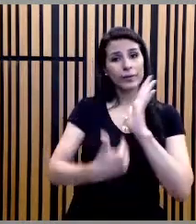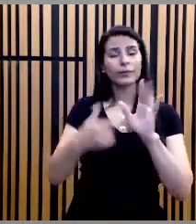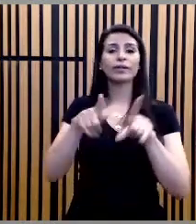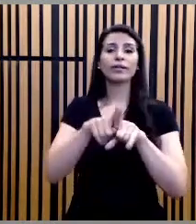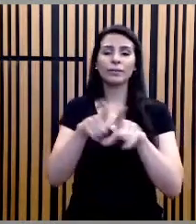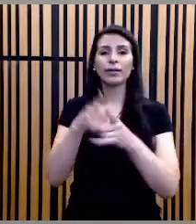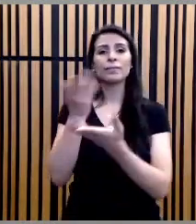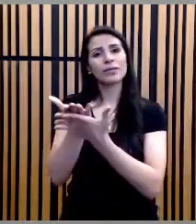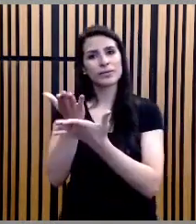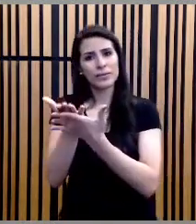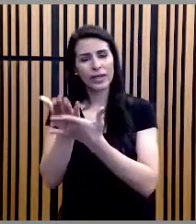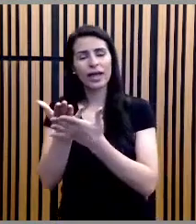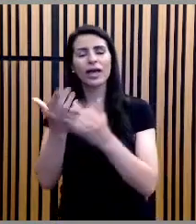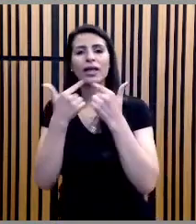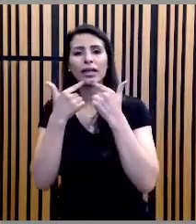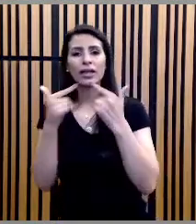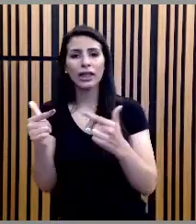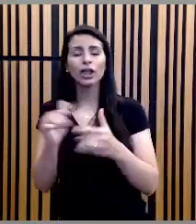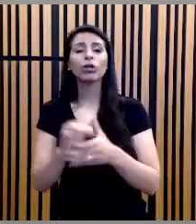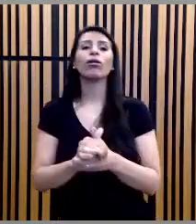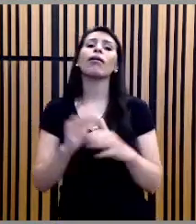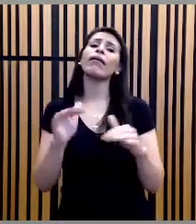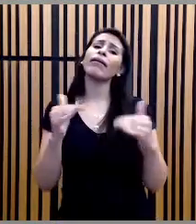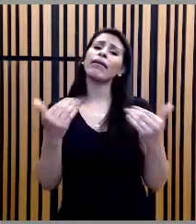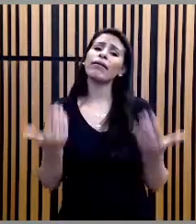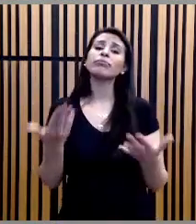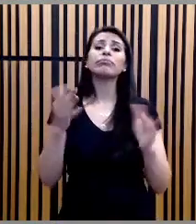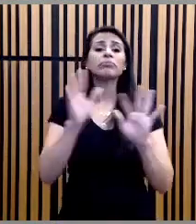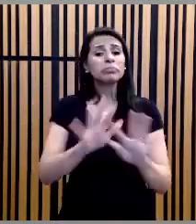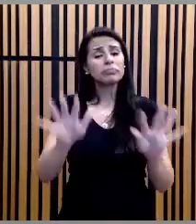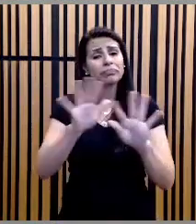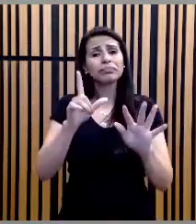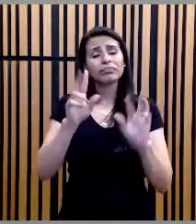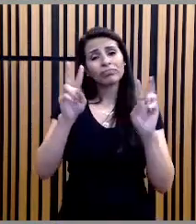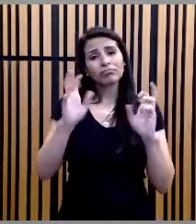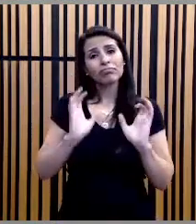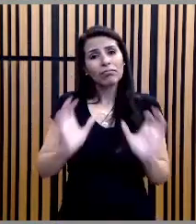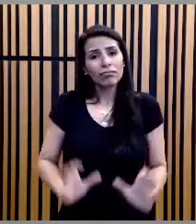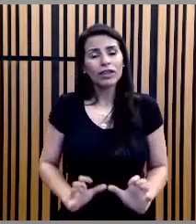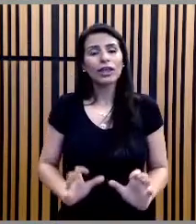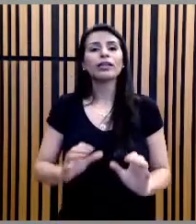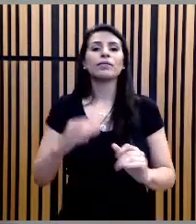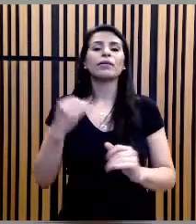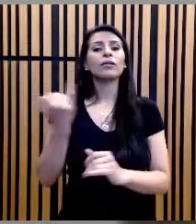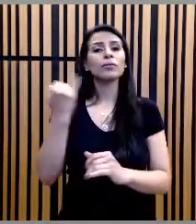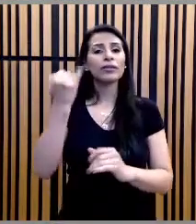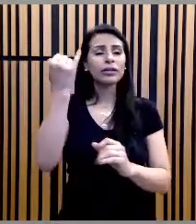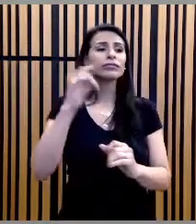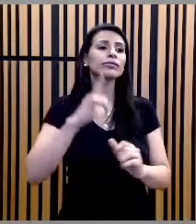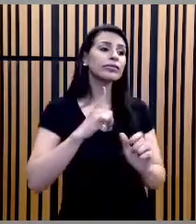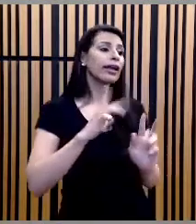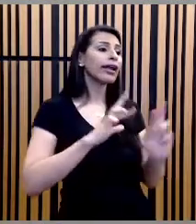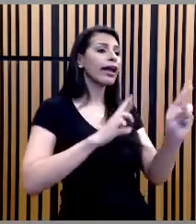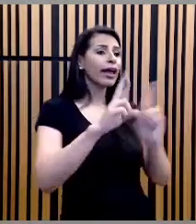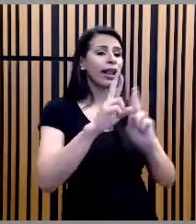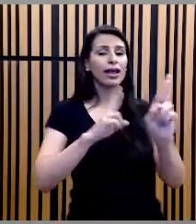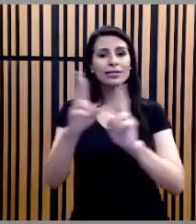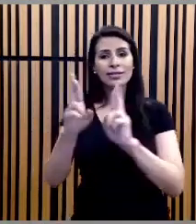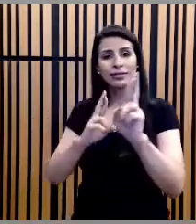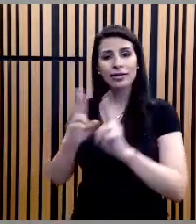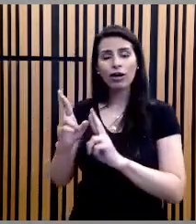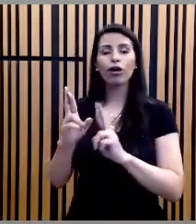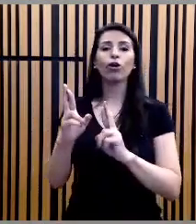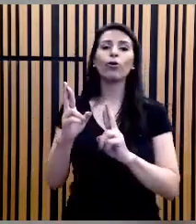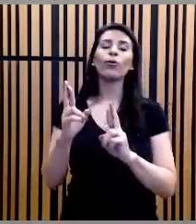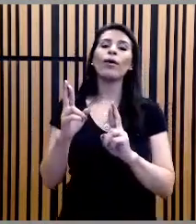de desenvolvimento, então, de comportamento, né? A gente precisa ter essa relação